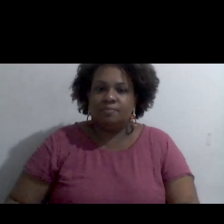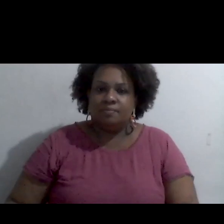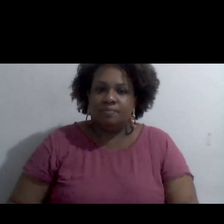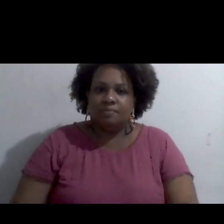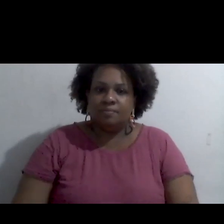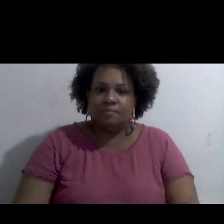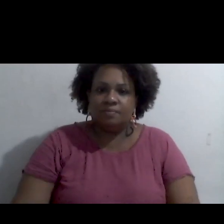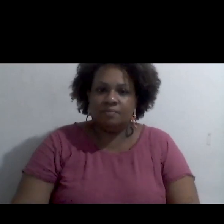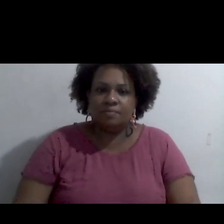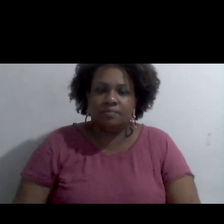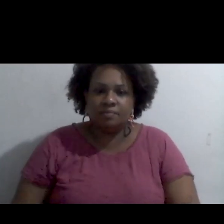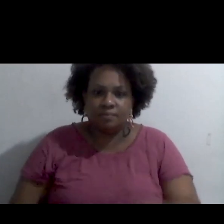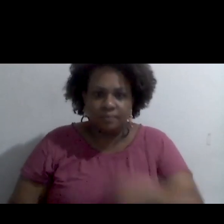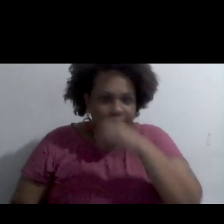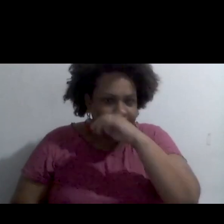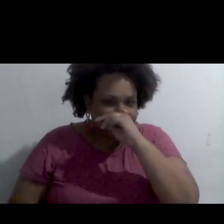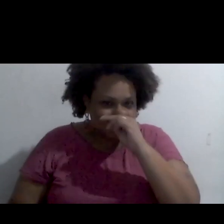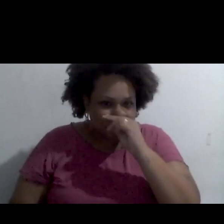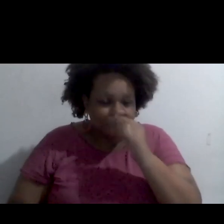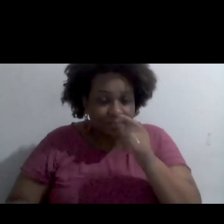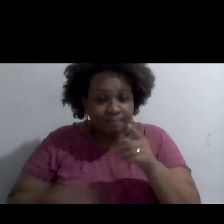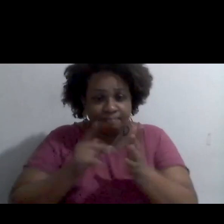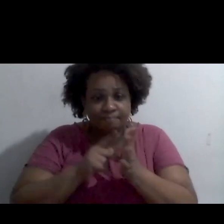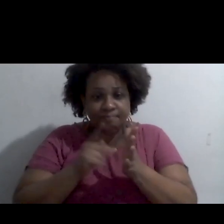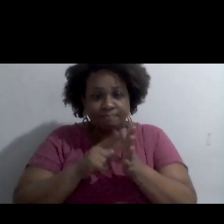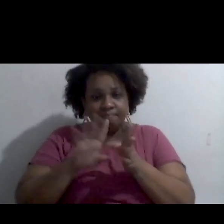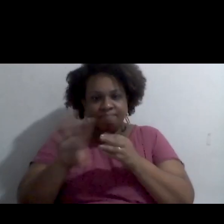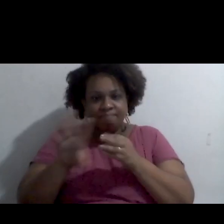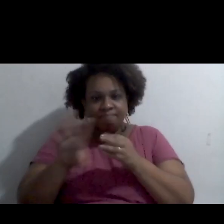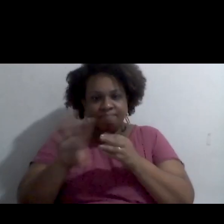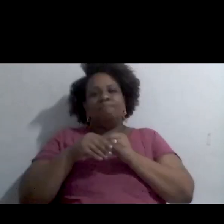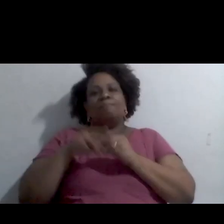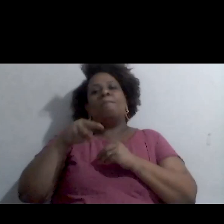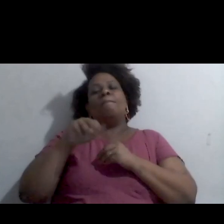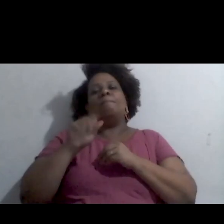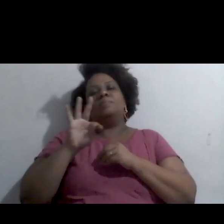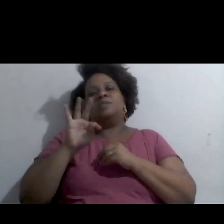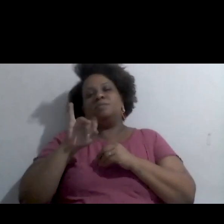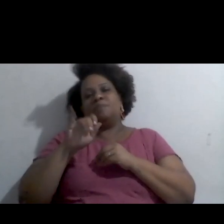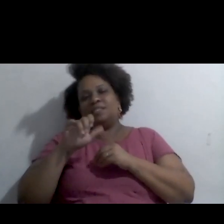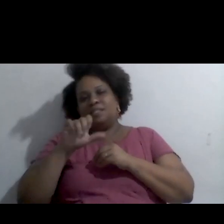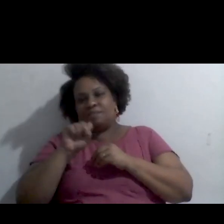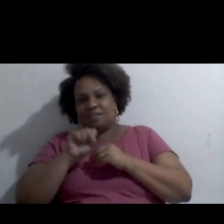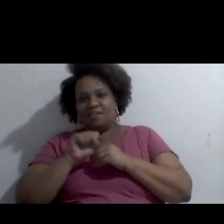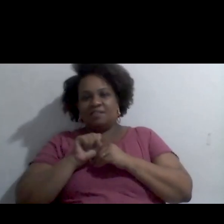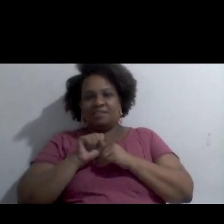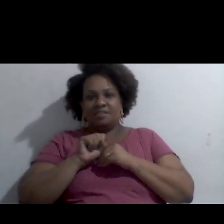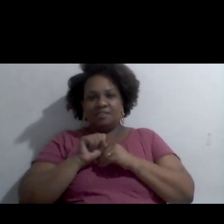Aproveitando, eu estou aqui, na verdade, para completar um pouco do que o Matias falou e ajudar um pouco.